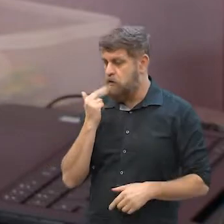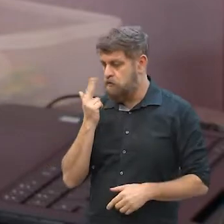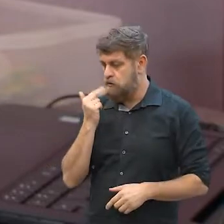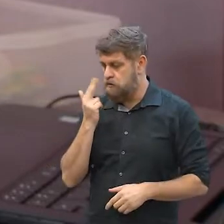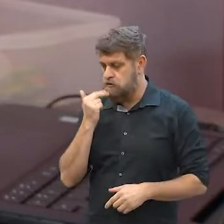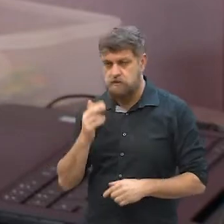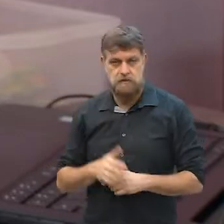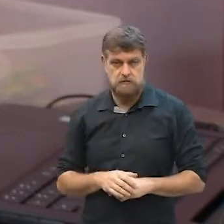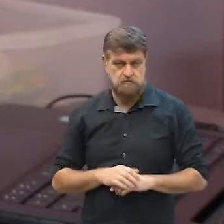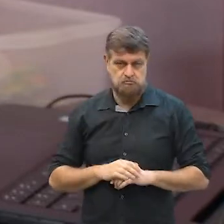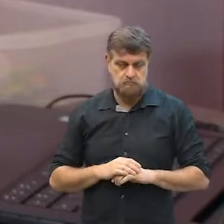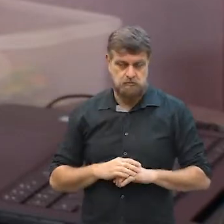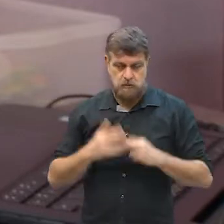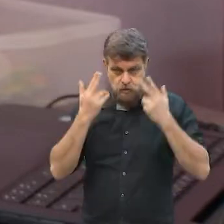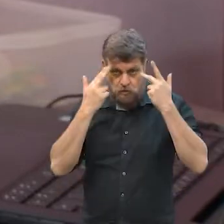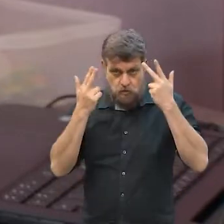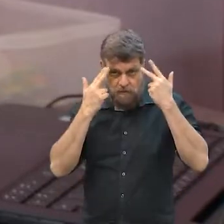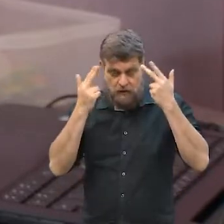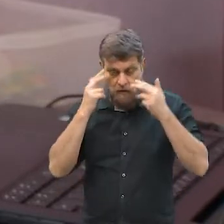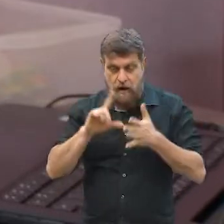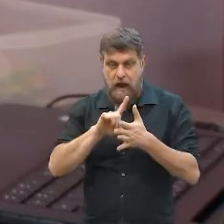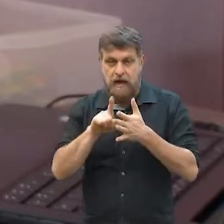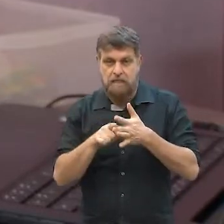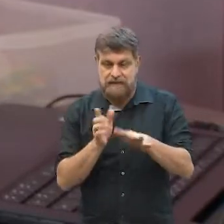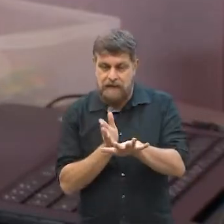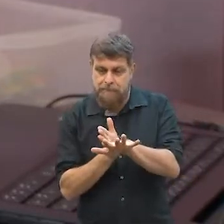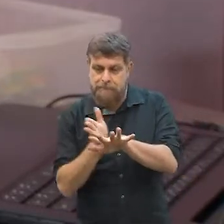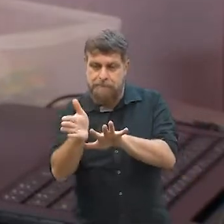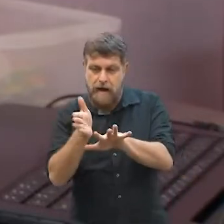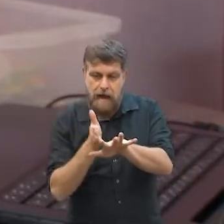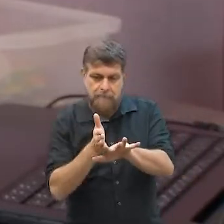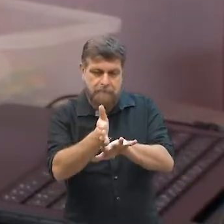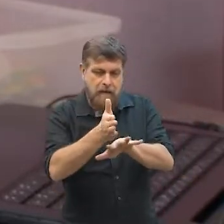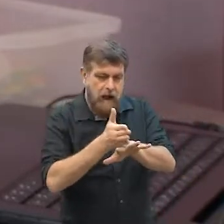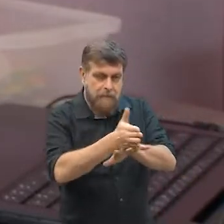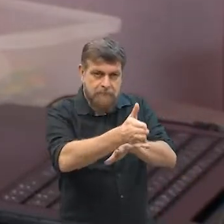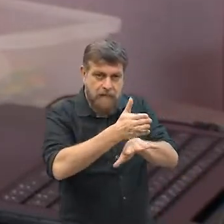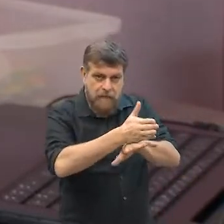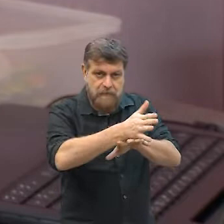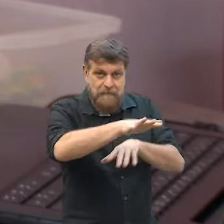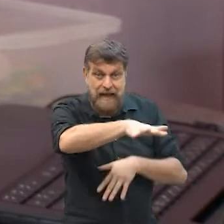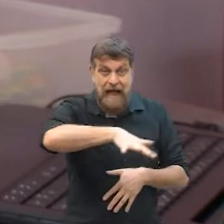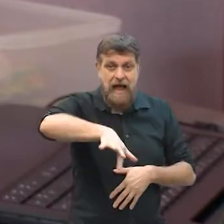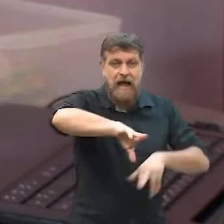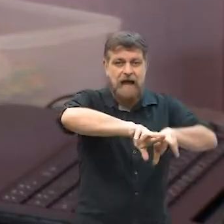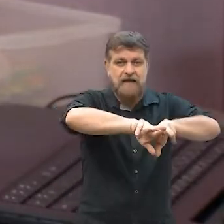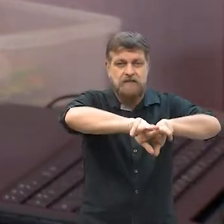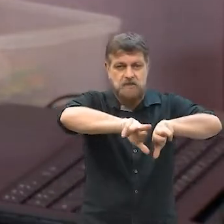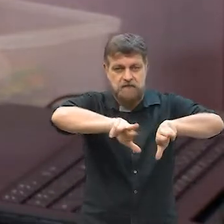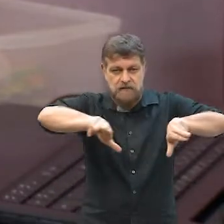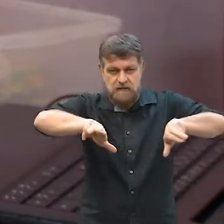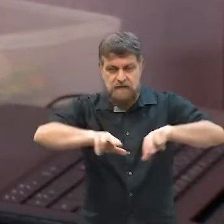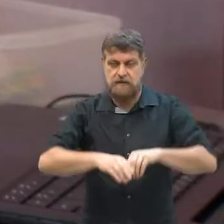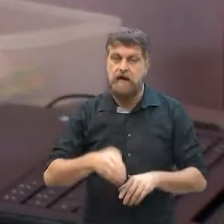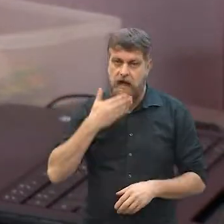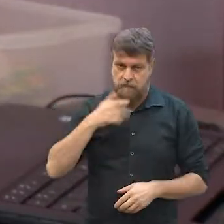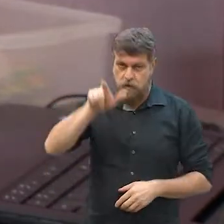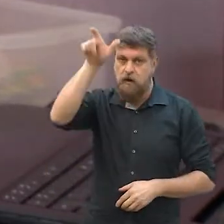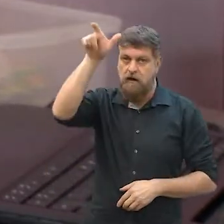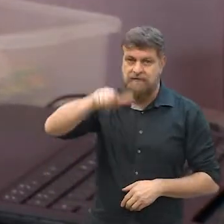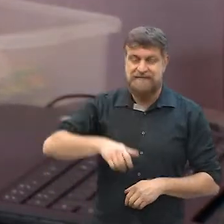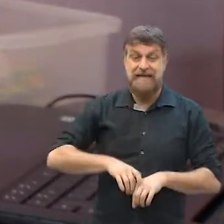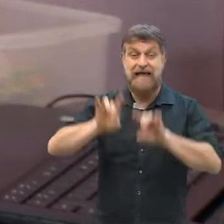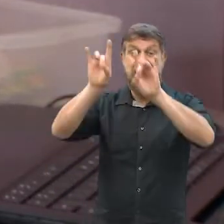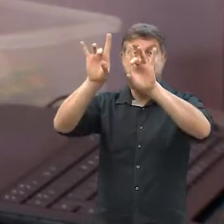nutricionista geral e depois tem os campos de atuação e hoje temos muitas especializações, que o ideal é você fazer alguma